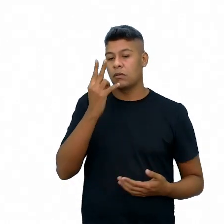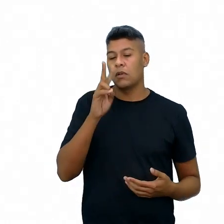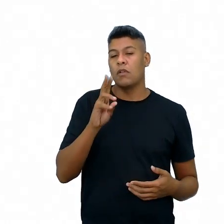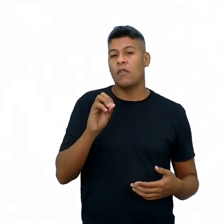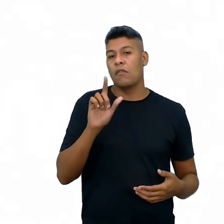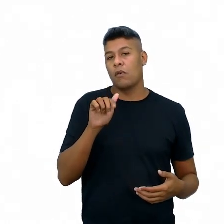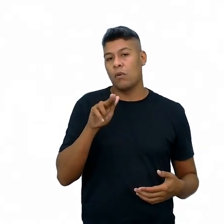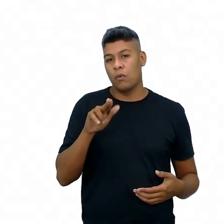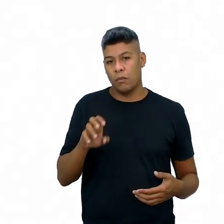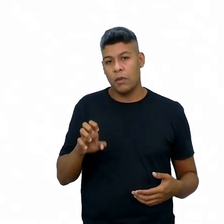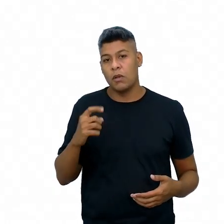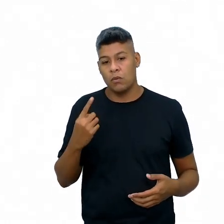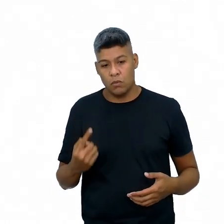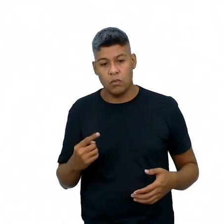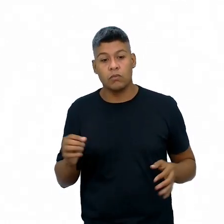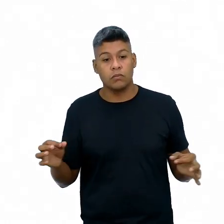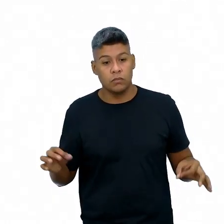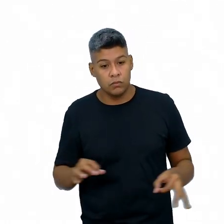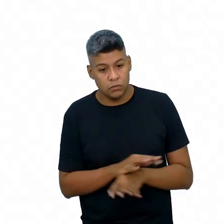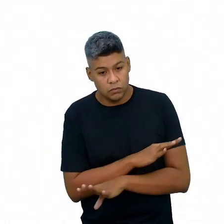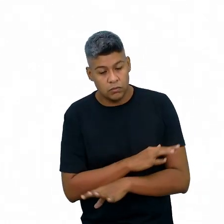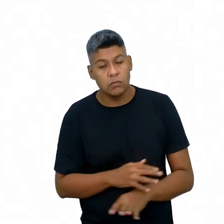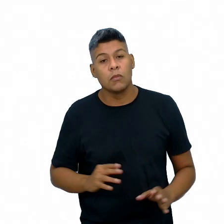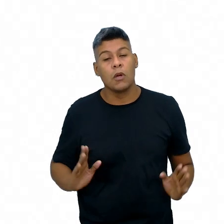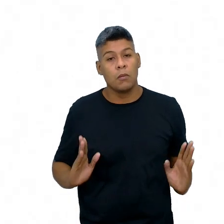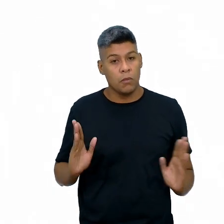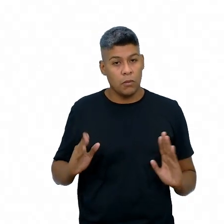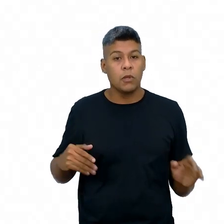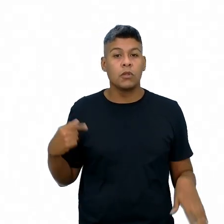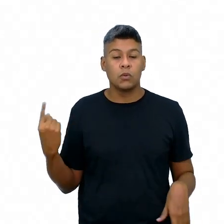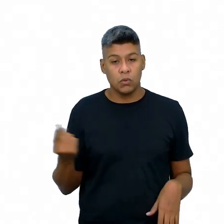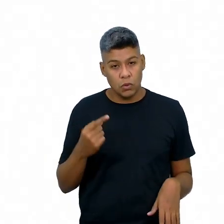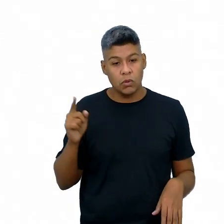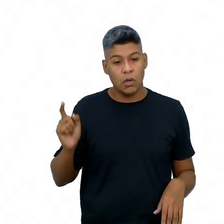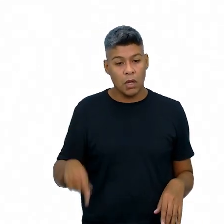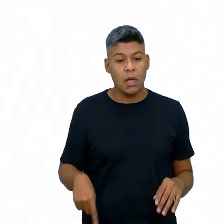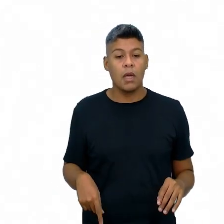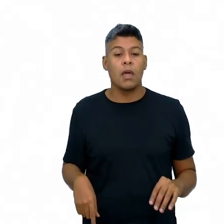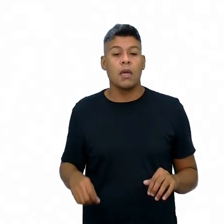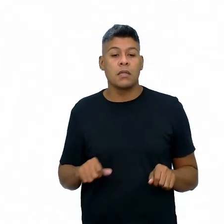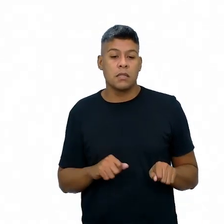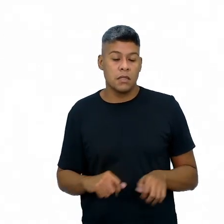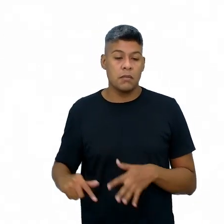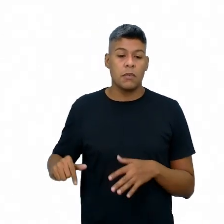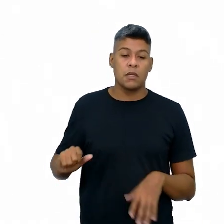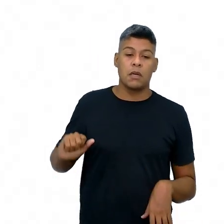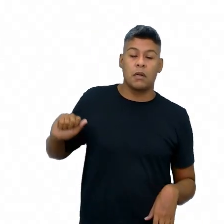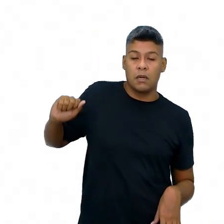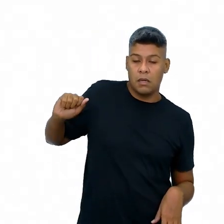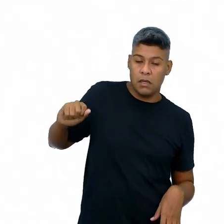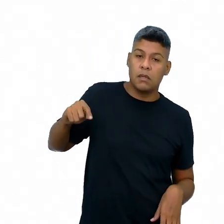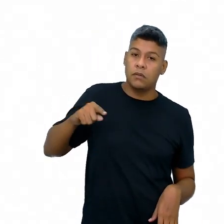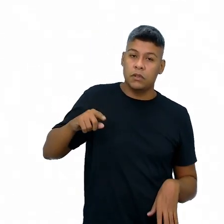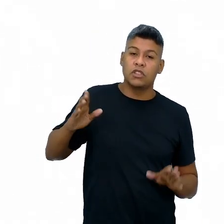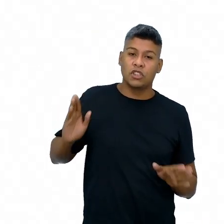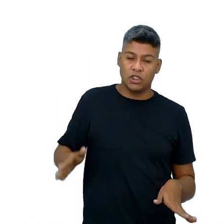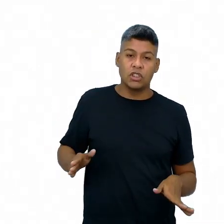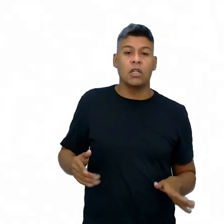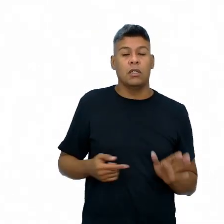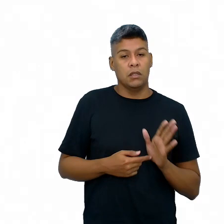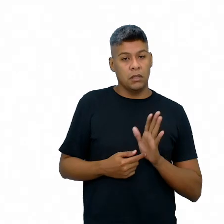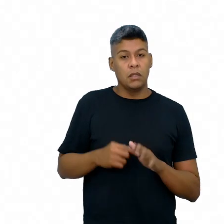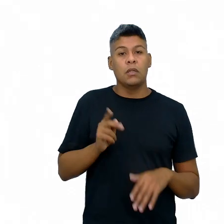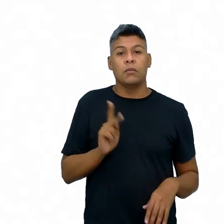volume 1. E, por fim, é nesse momento que nós estamos, que é a etapa da semana A, né, que vocês tiveram a transmissão